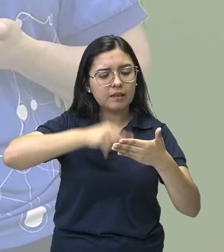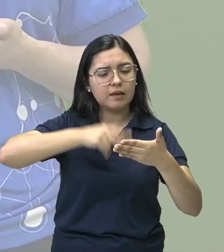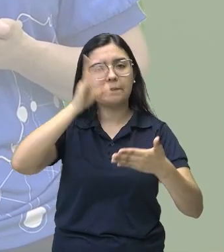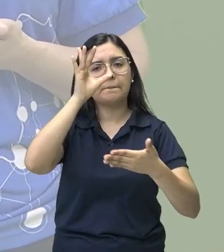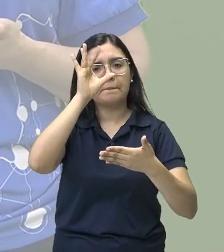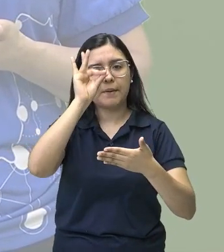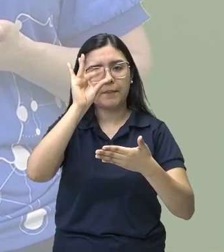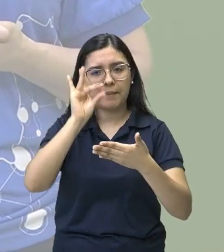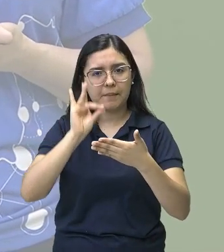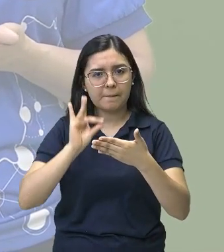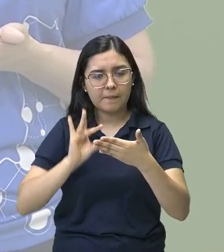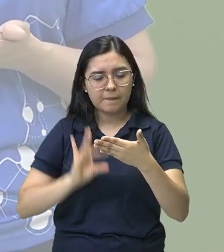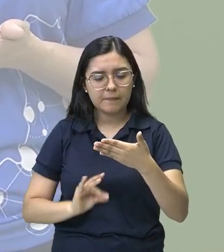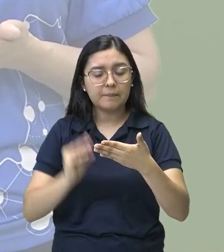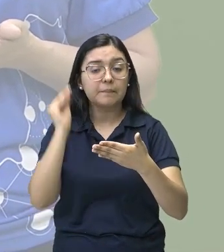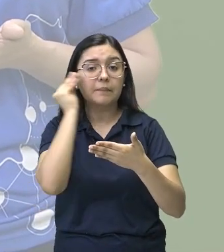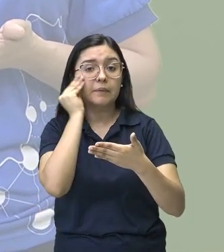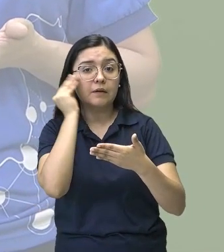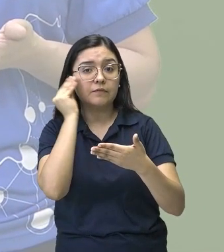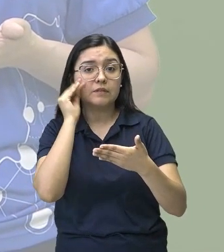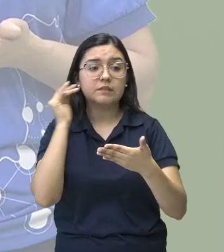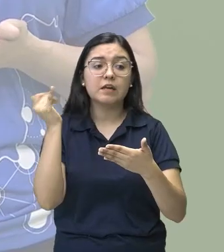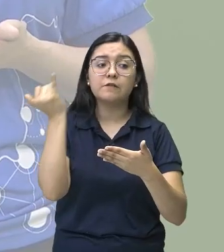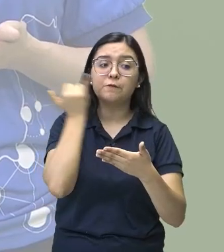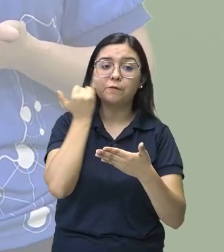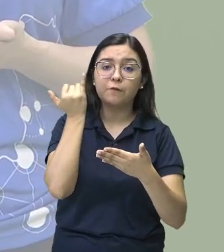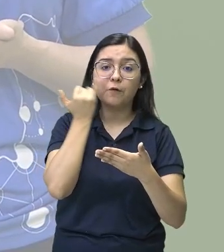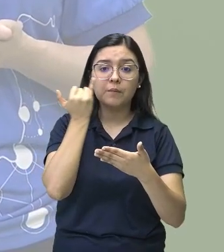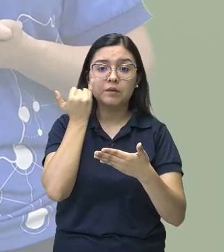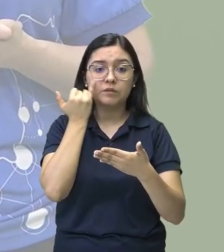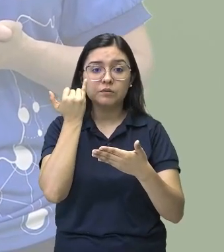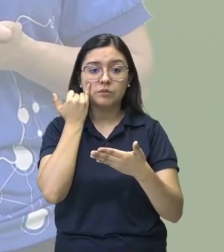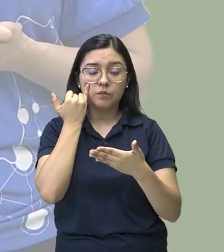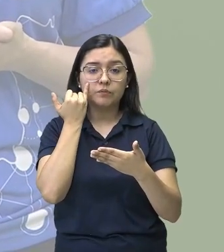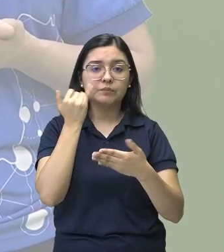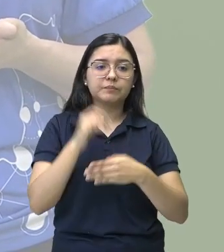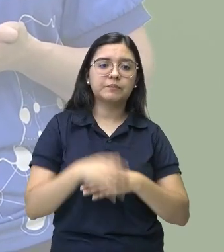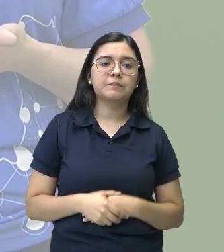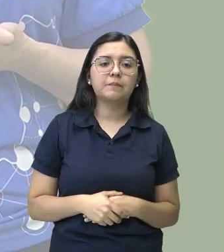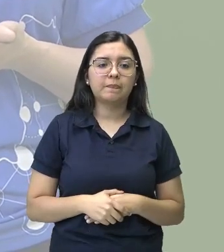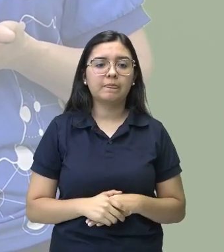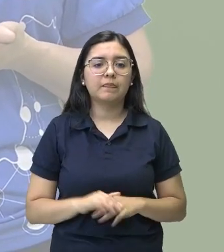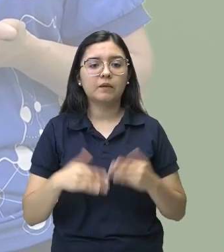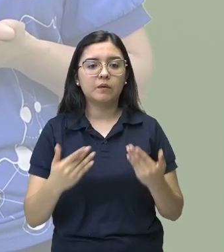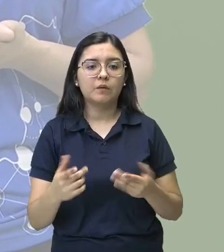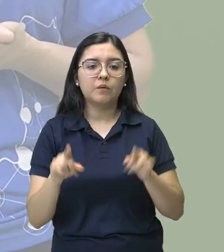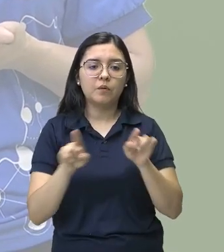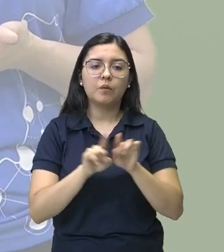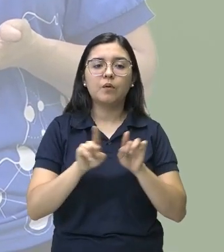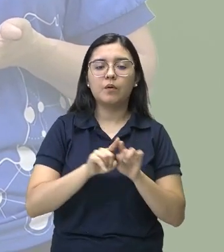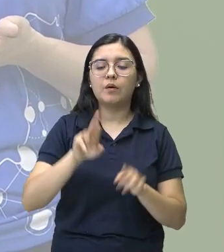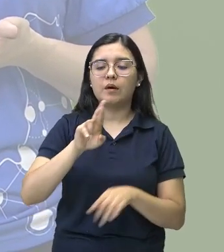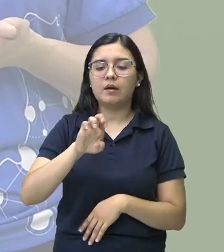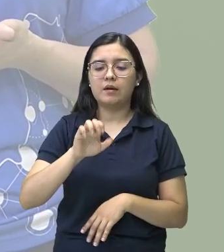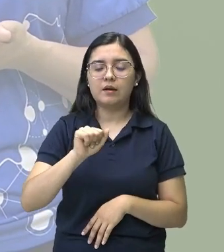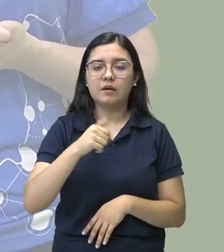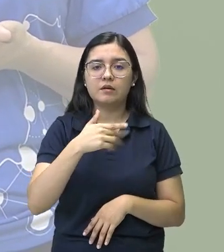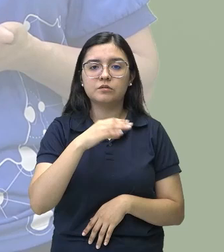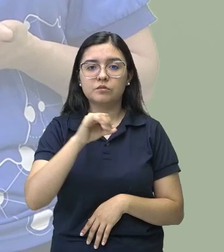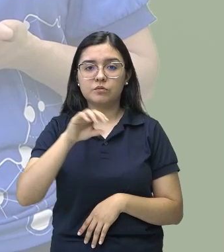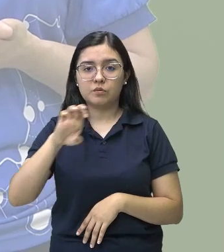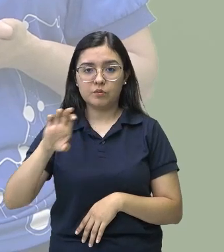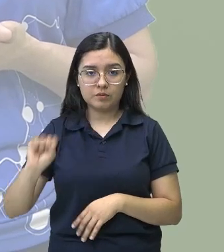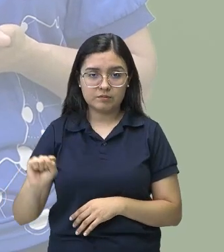bula para ver o que nós chamamos de informações de interações medicamentosas ou reações adversas, que